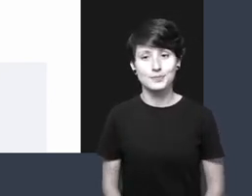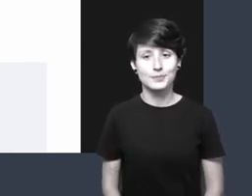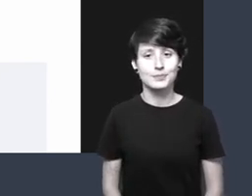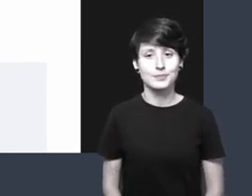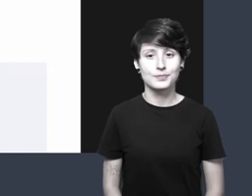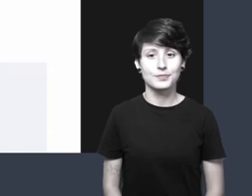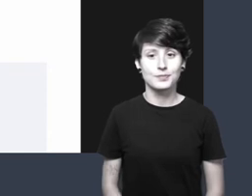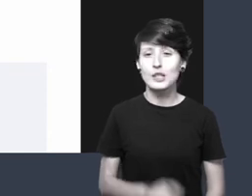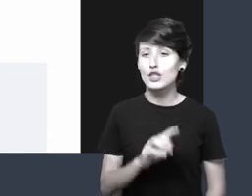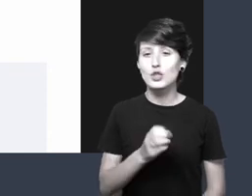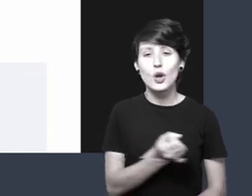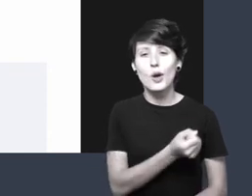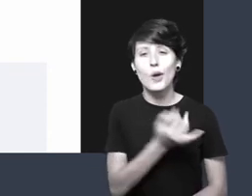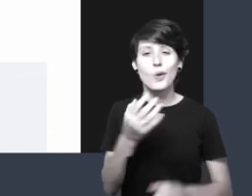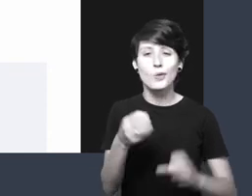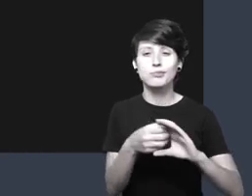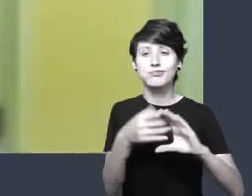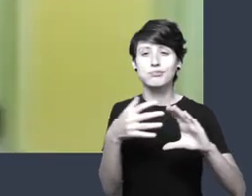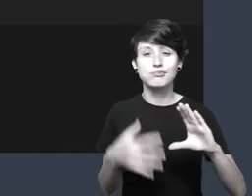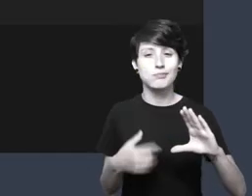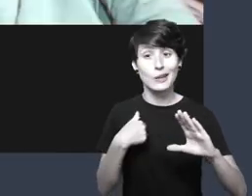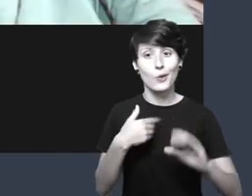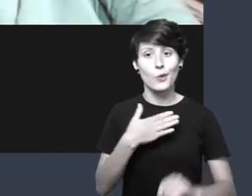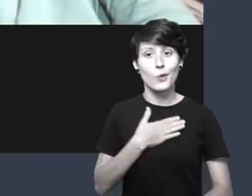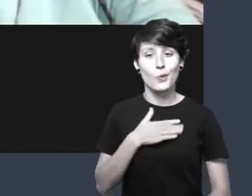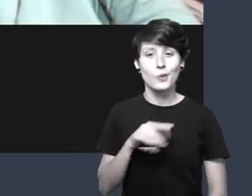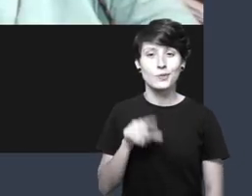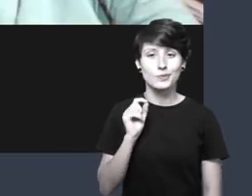Então, aqui são algumas ferramentas que eu gosto.